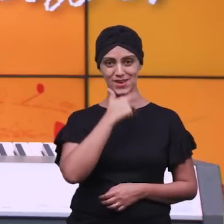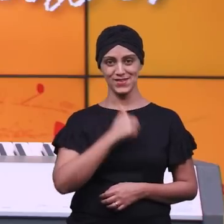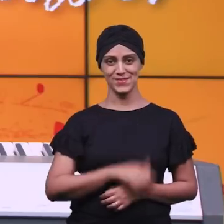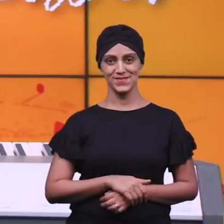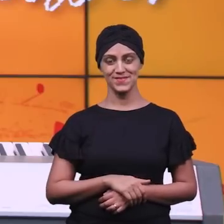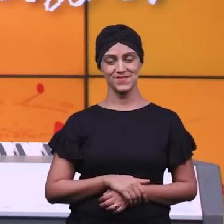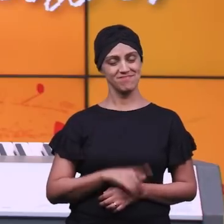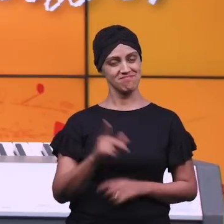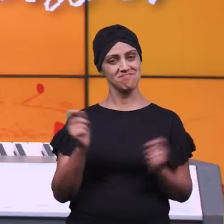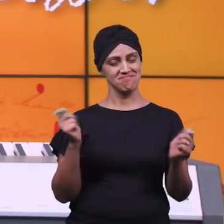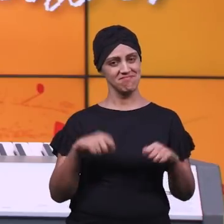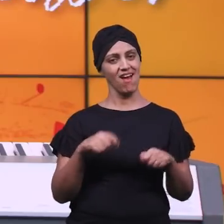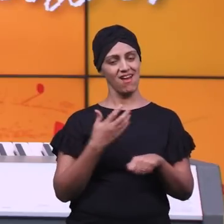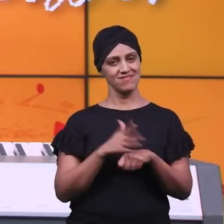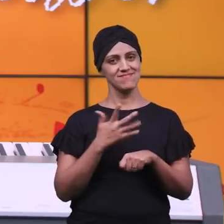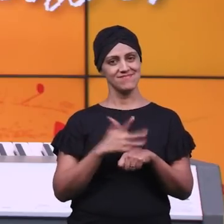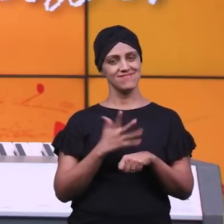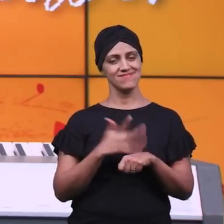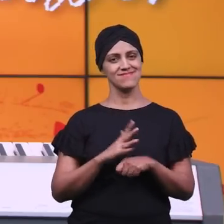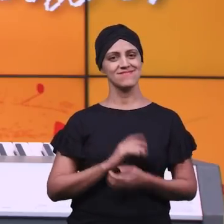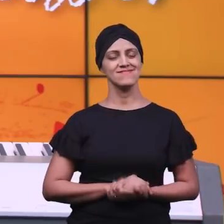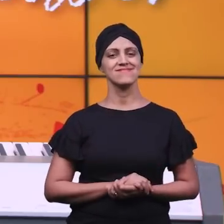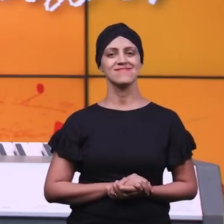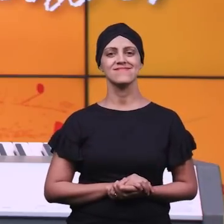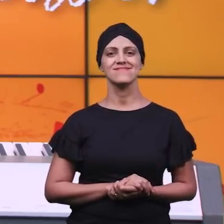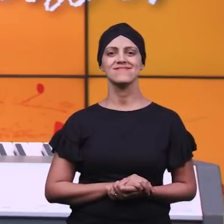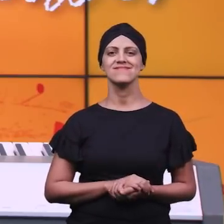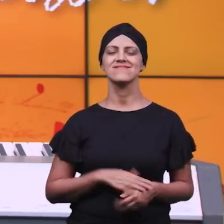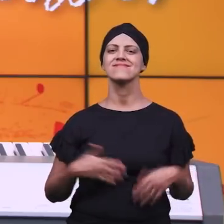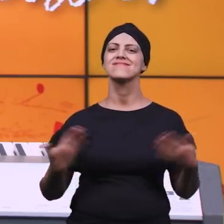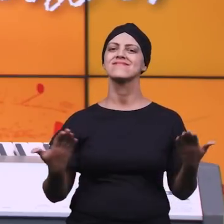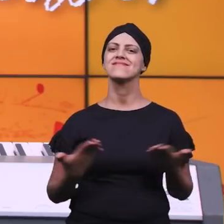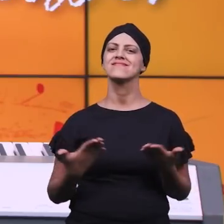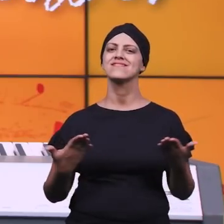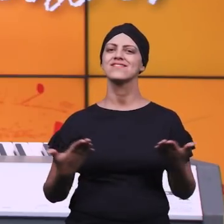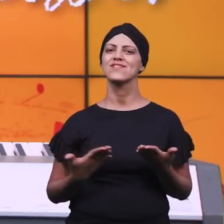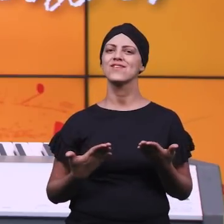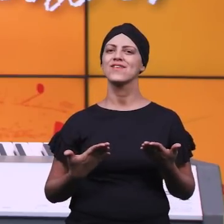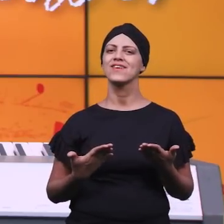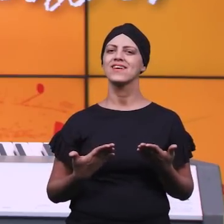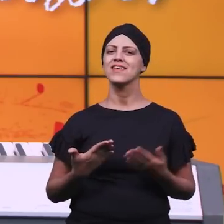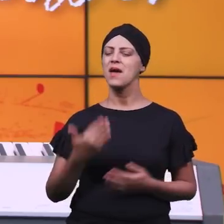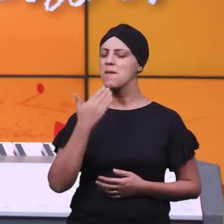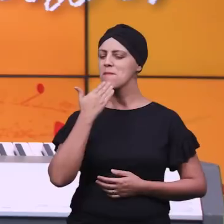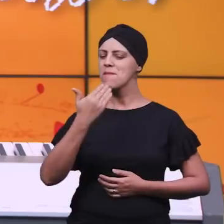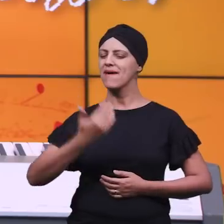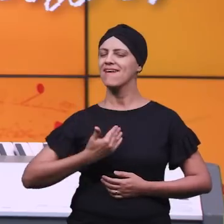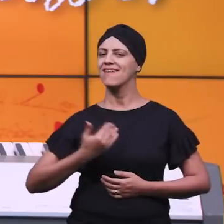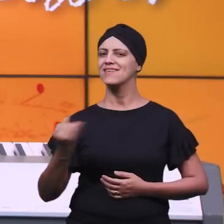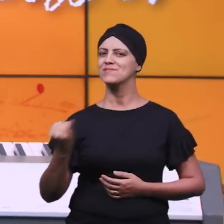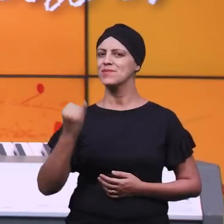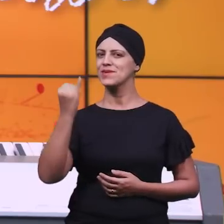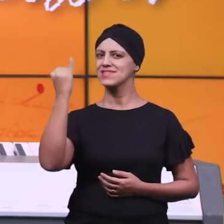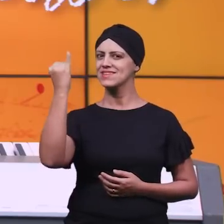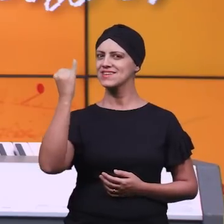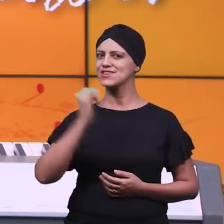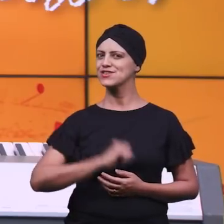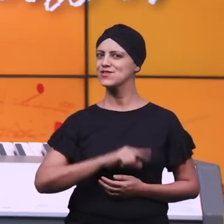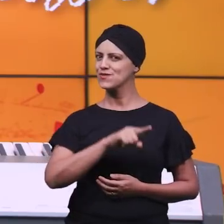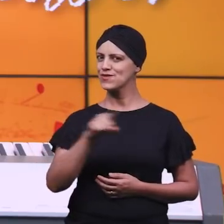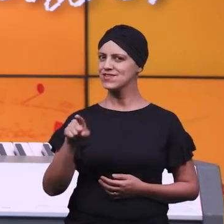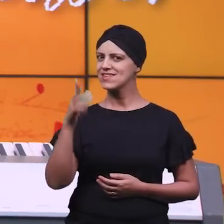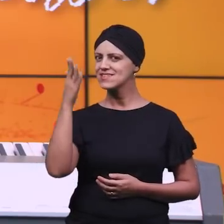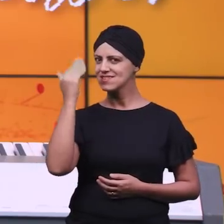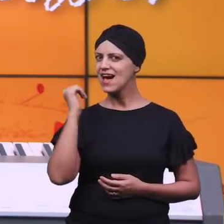Viu que bonito? Você pode ensaiar assim. Agora, vem aquele pedido muito importante